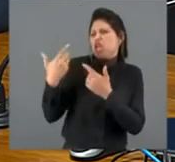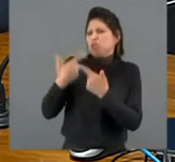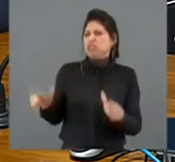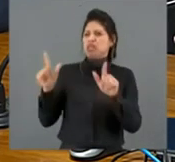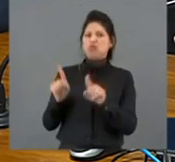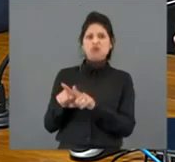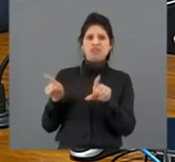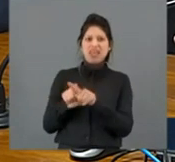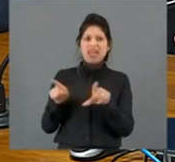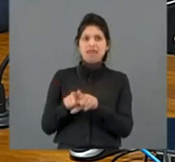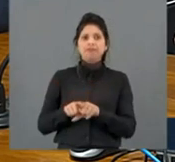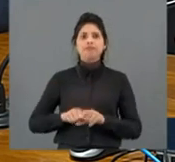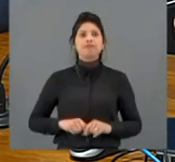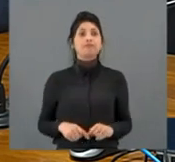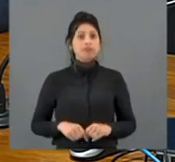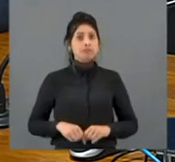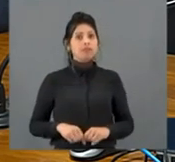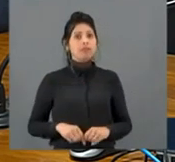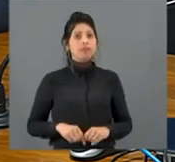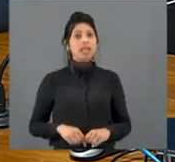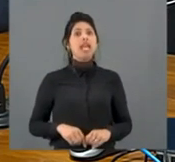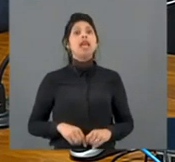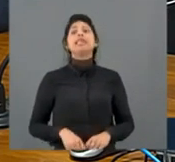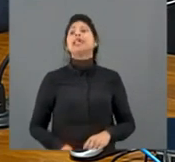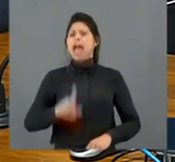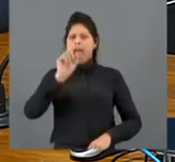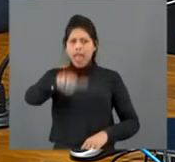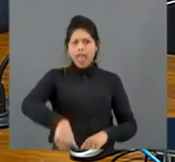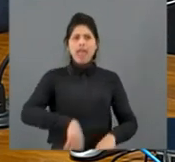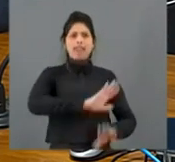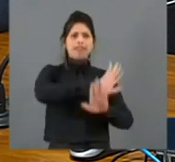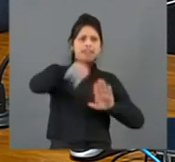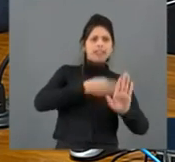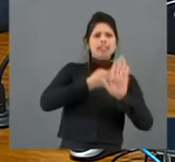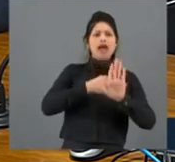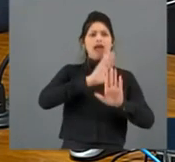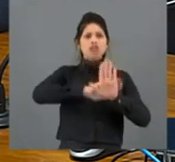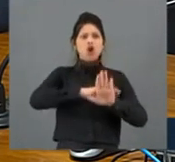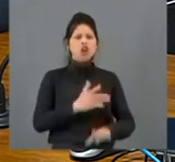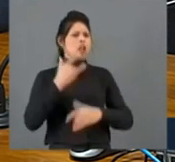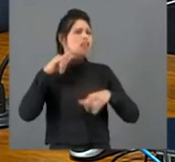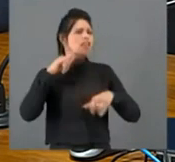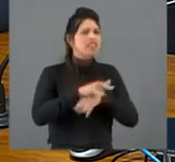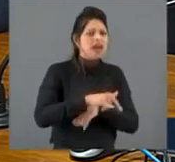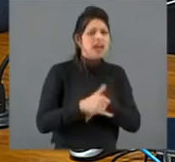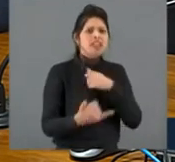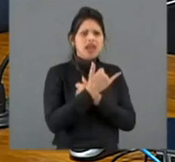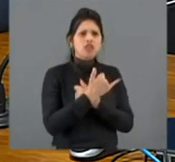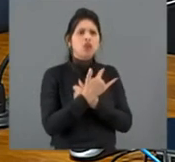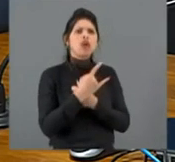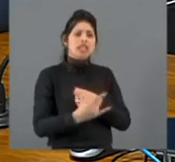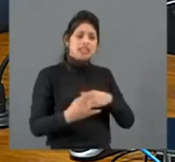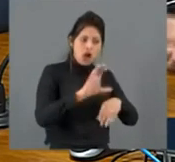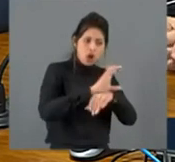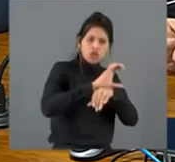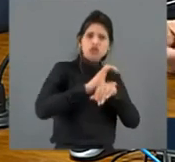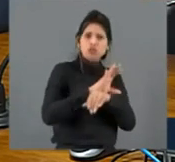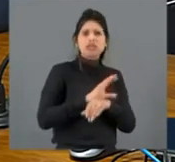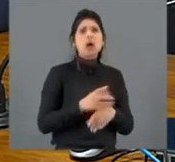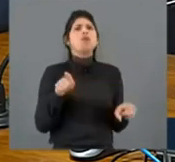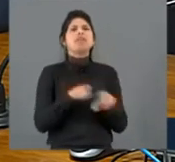o mesmo Ulisses Guimarães, traidores da Constituição, porque como dizia aquele que era chamado do bom